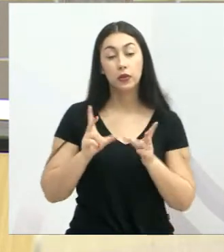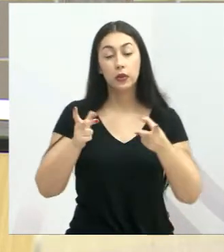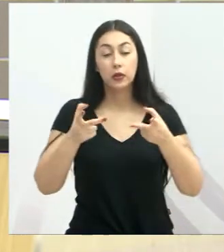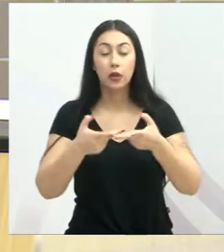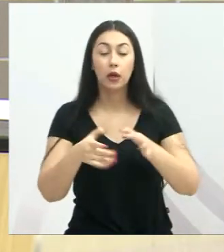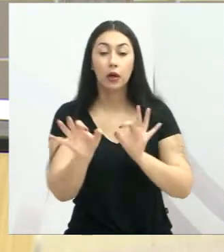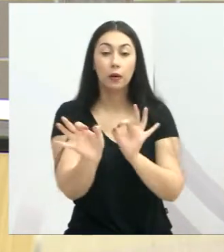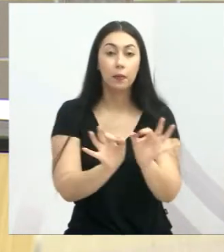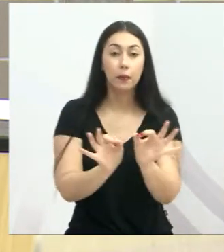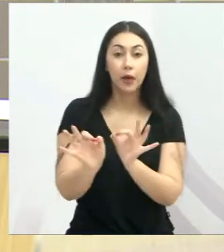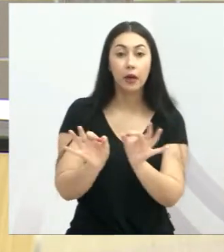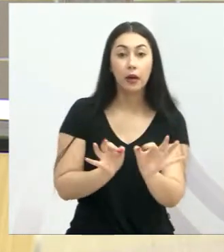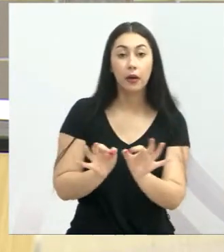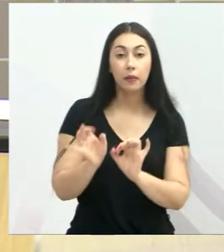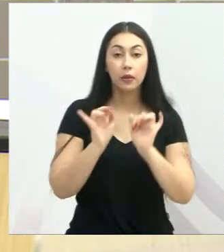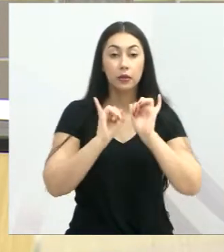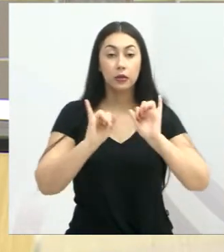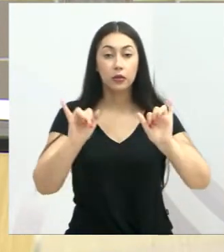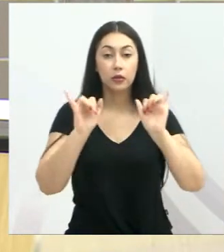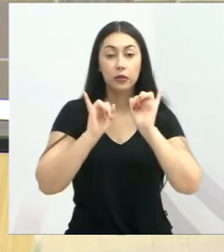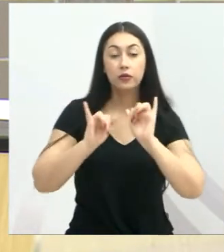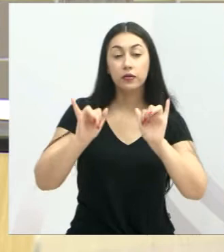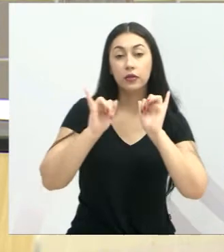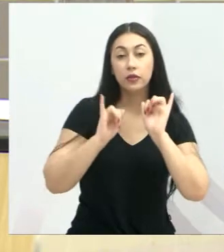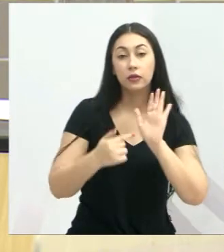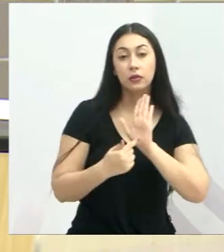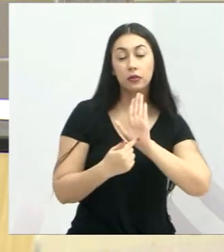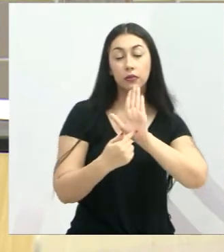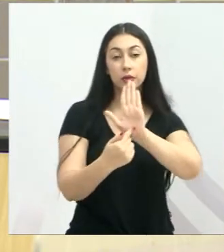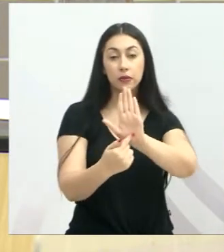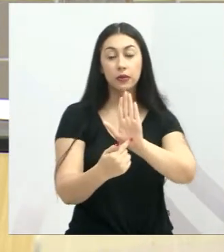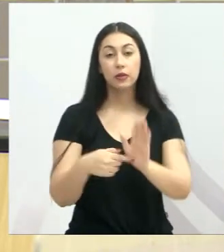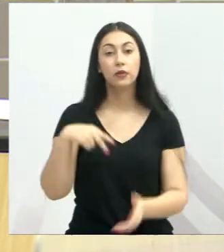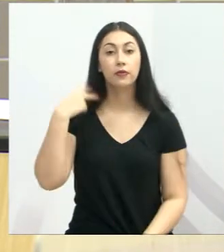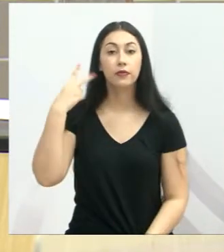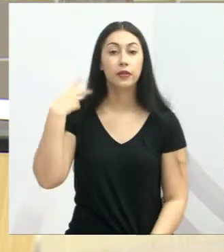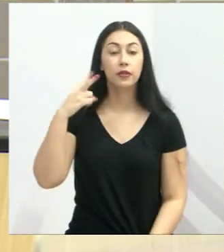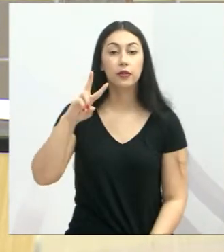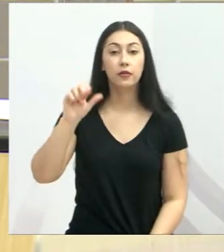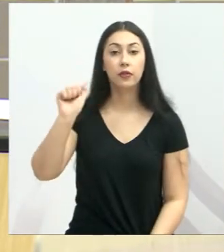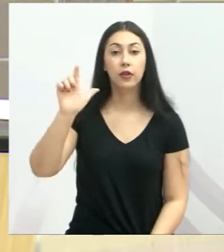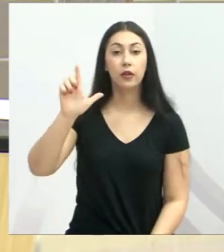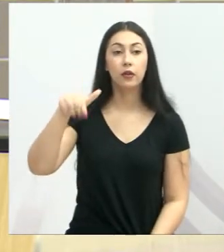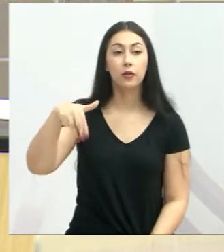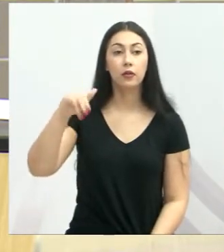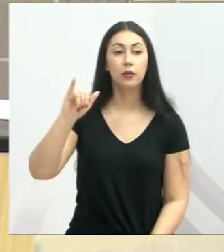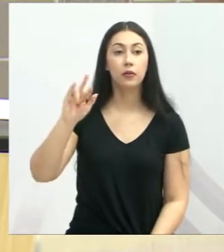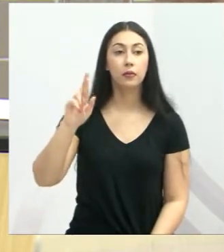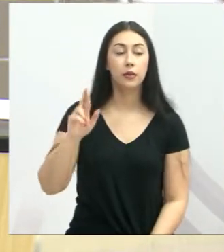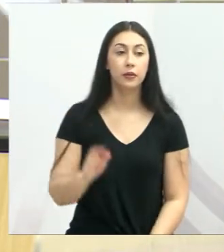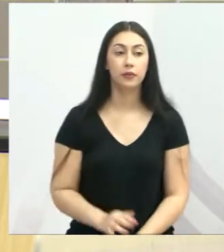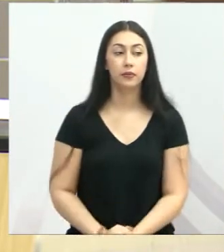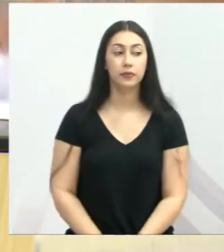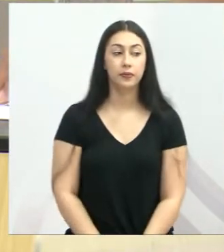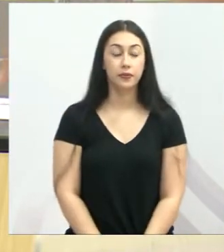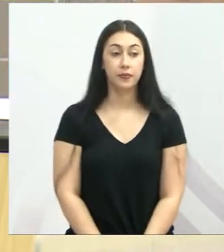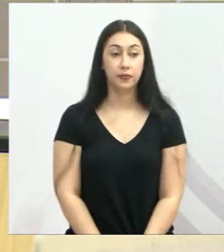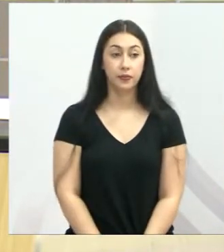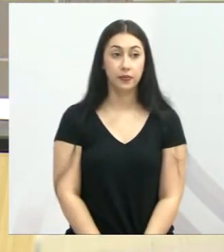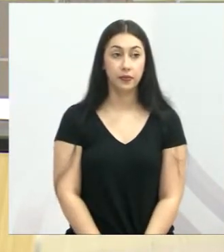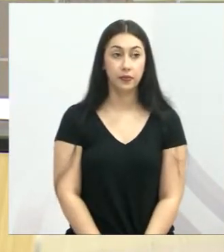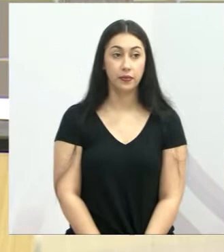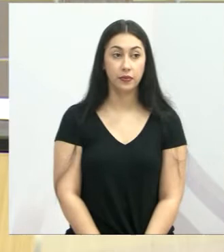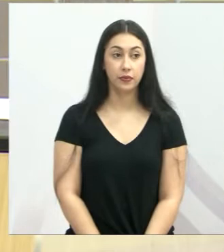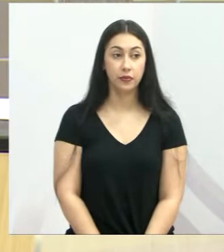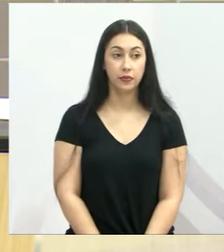adotadas as providências habituais para a divulgação da presente manifestação. Vereador Valmir do Parque Meia Lua.